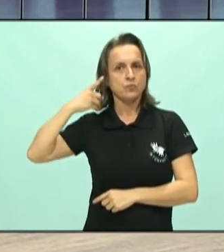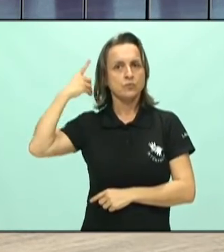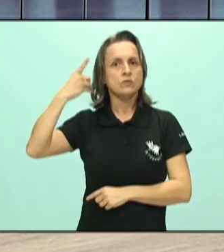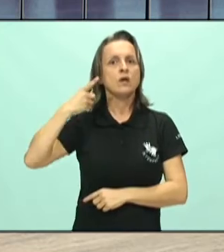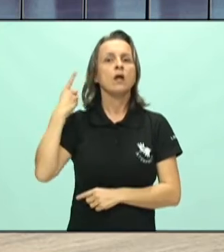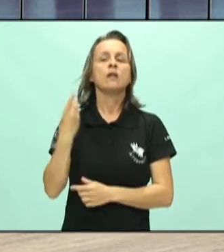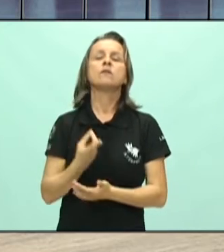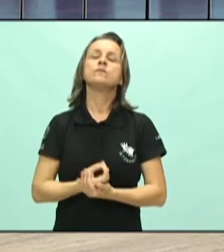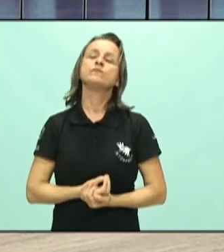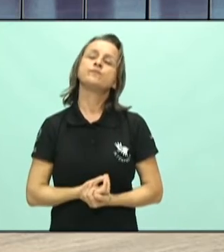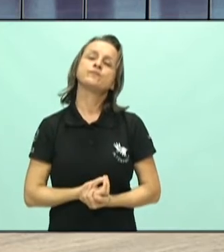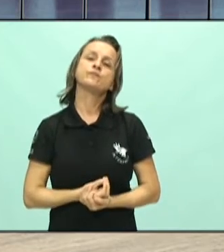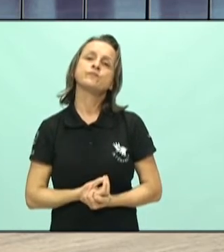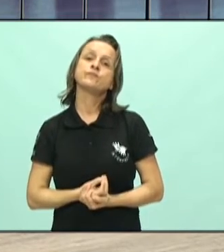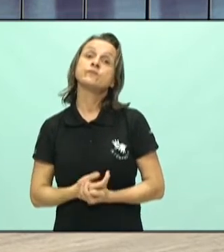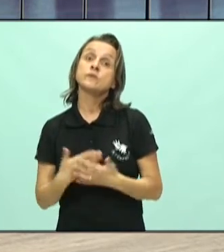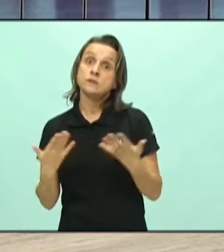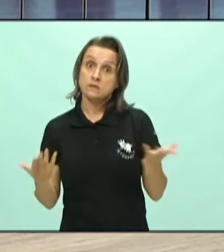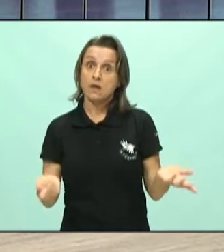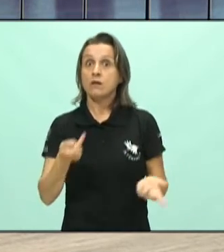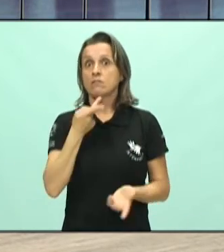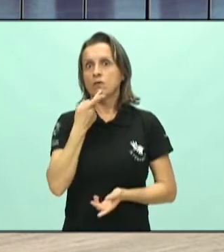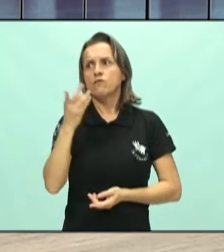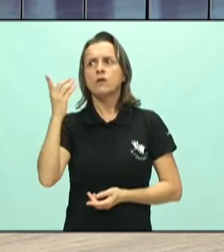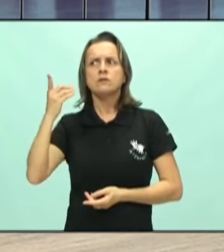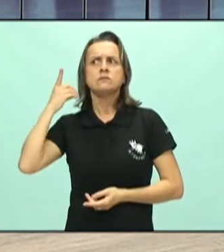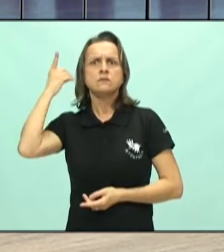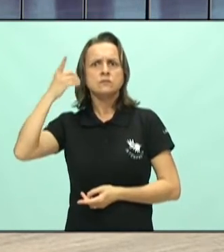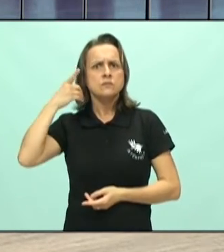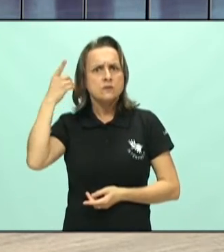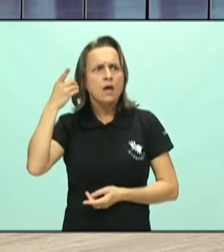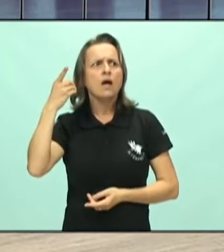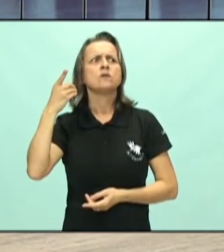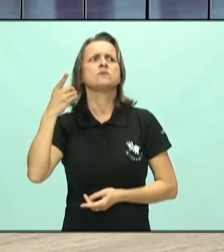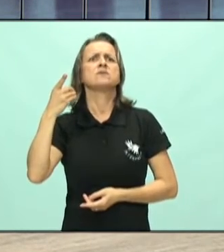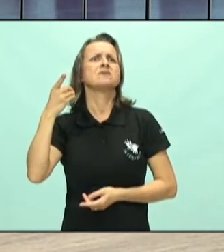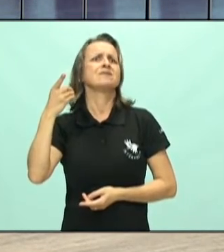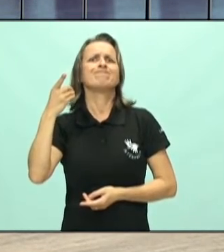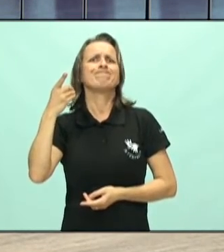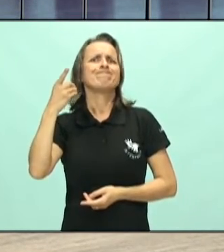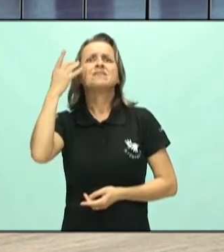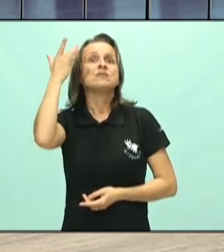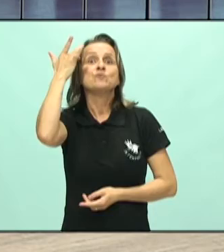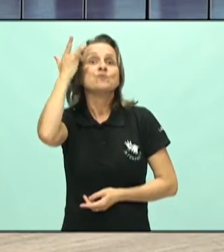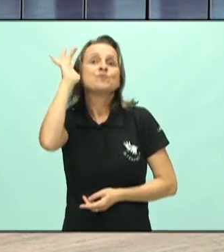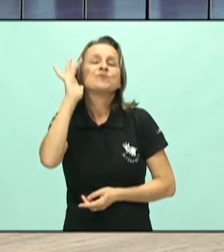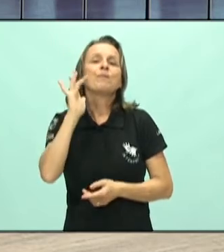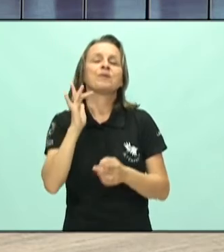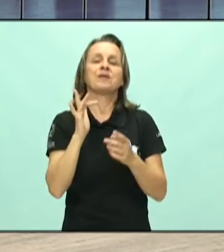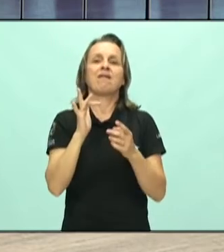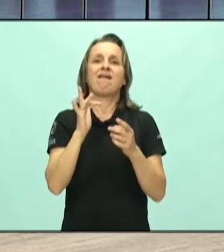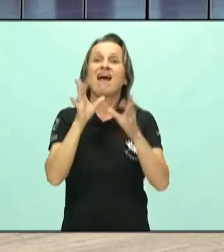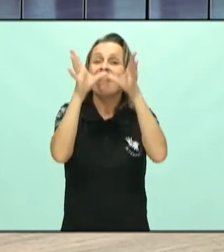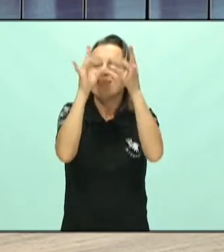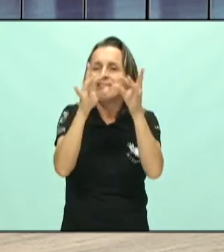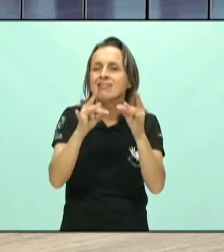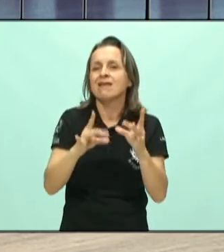eu disse, os deputados eles estavam muito por fora do assunto, realmente com muitas